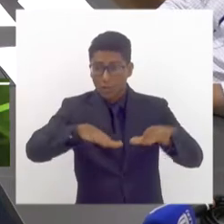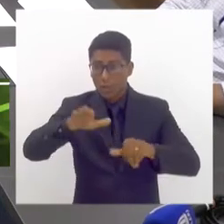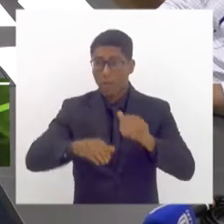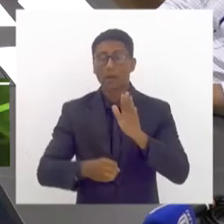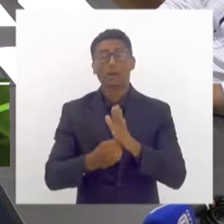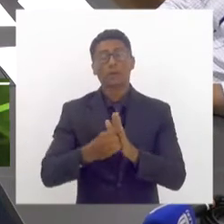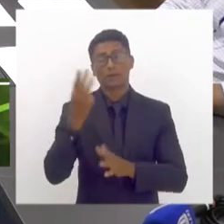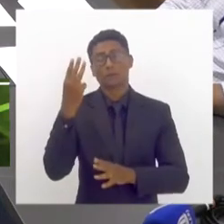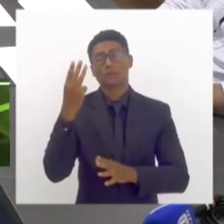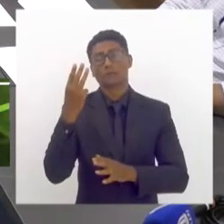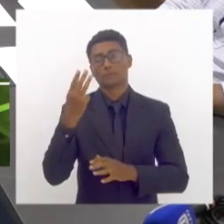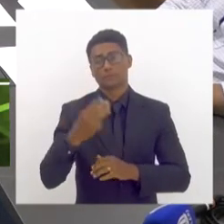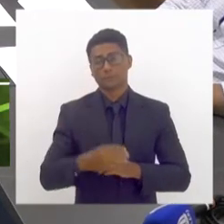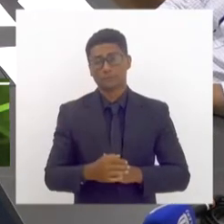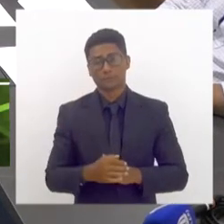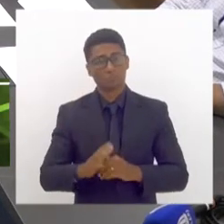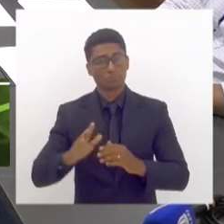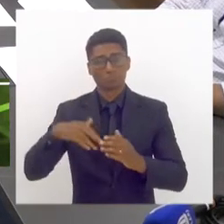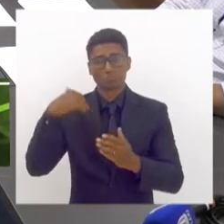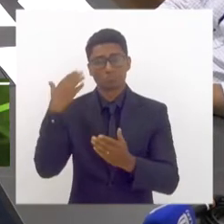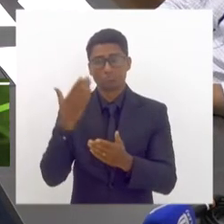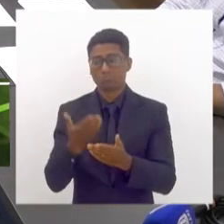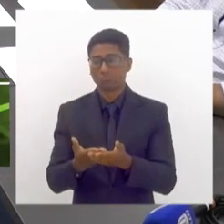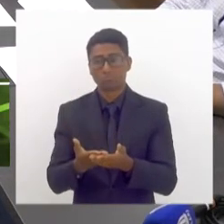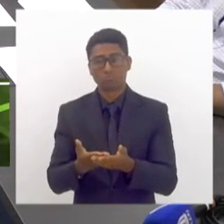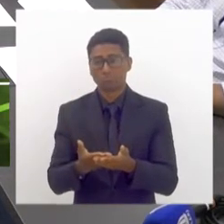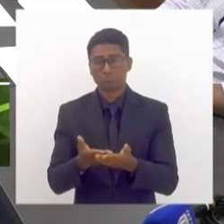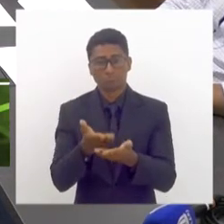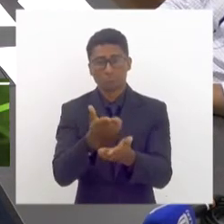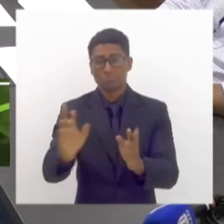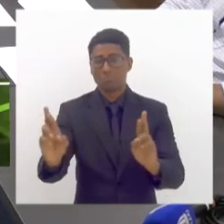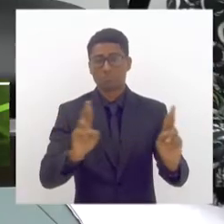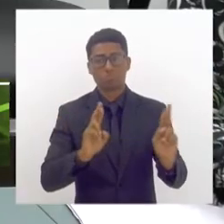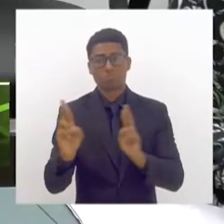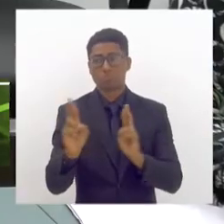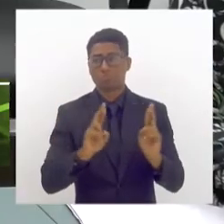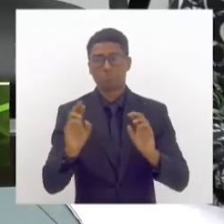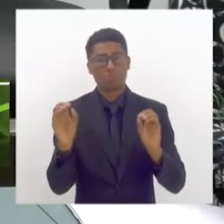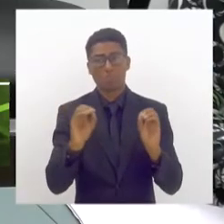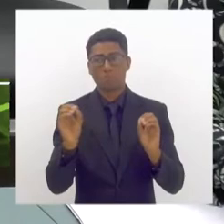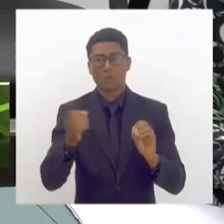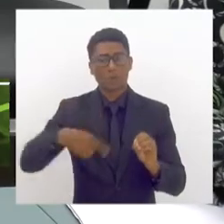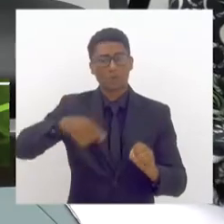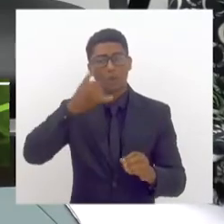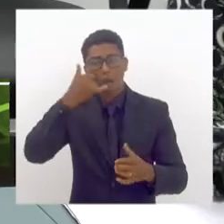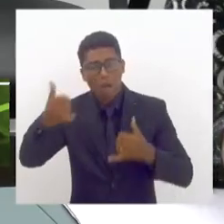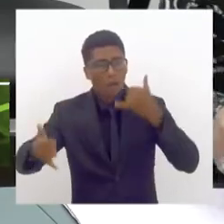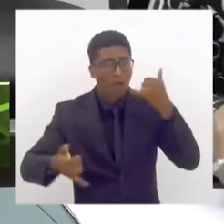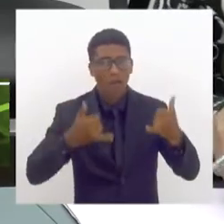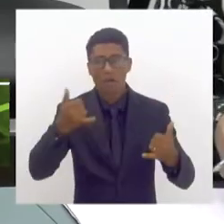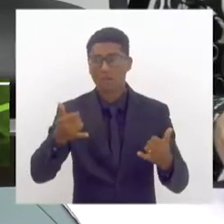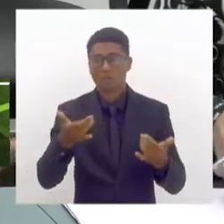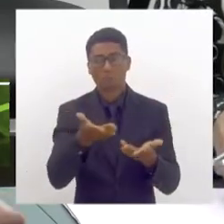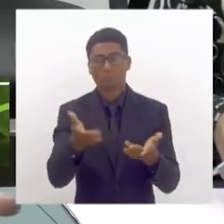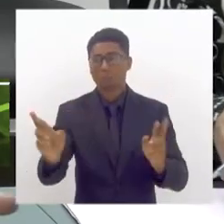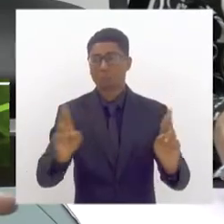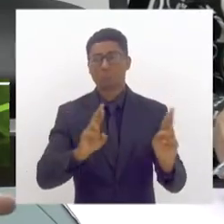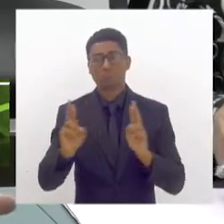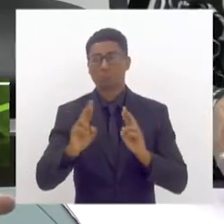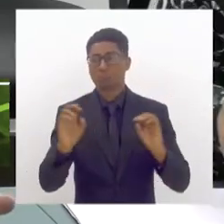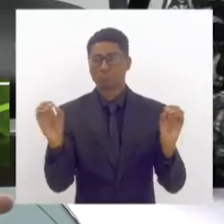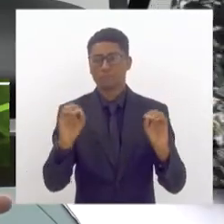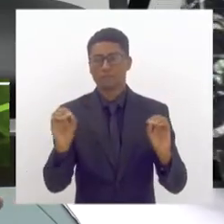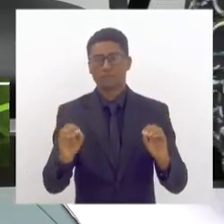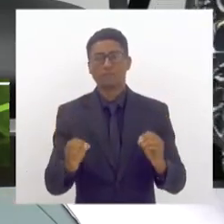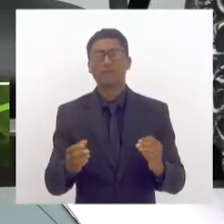nosso hábito, e até agora não houve resposta nenhuma, nós telefonamos. E aí existe uma pergunta: como vocês sabem